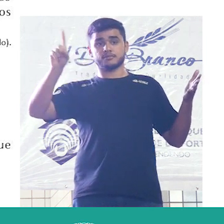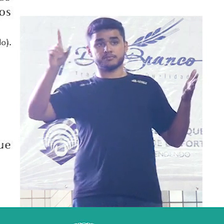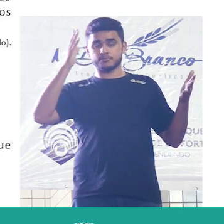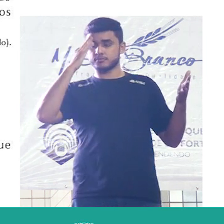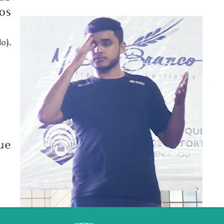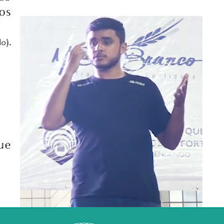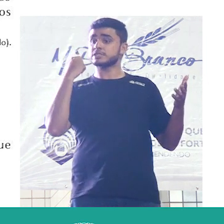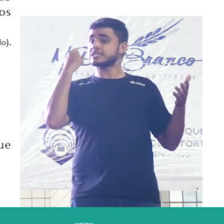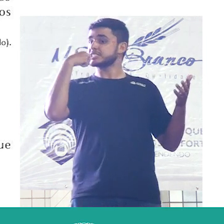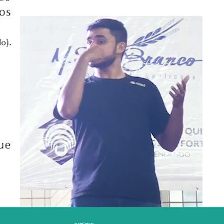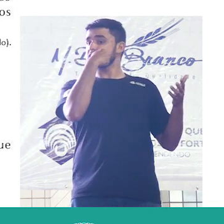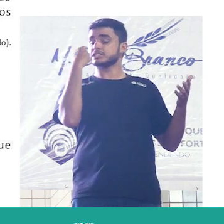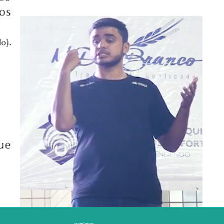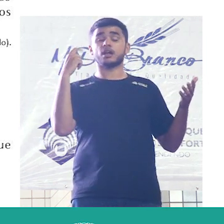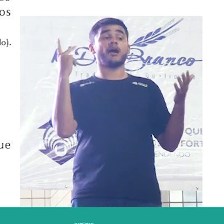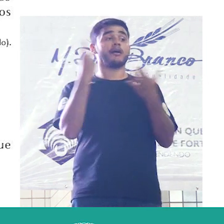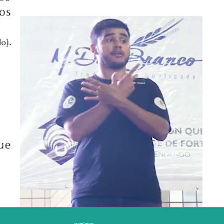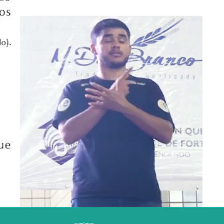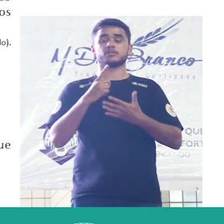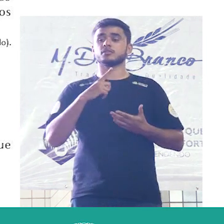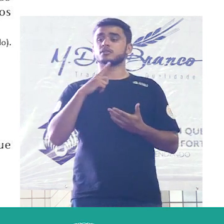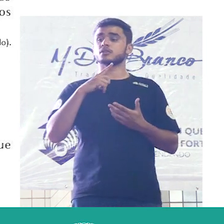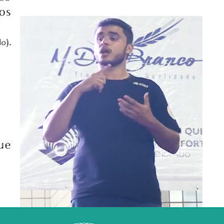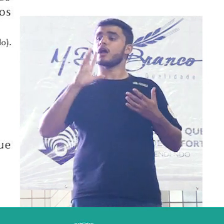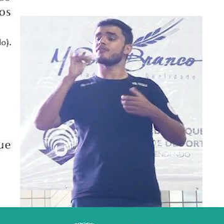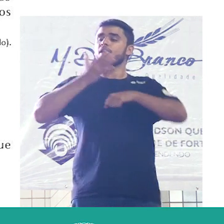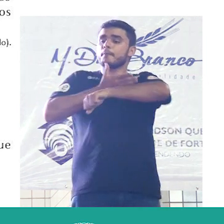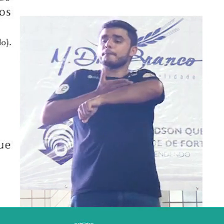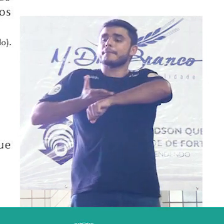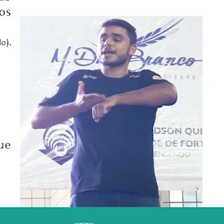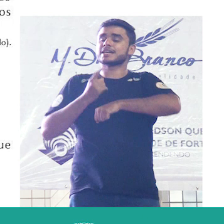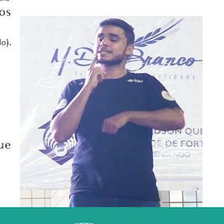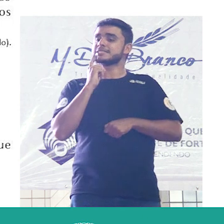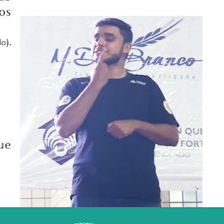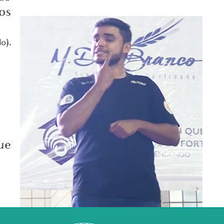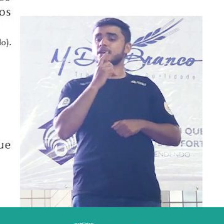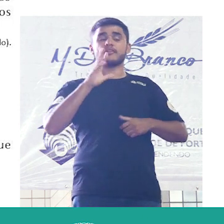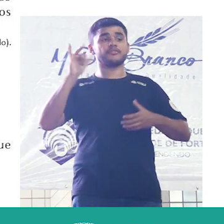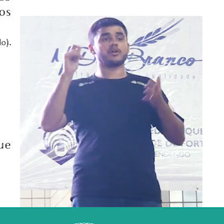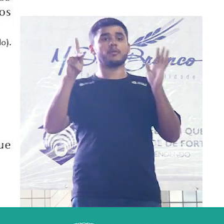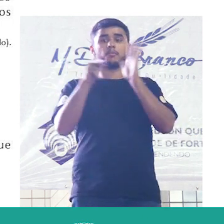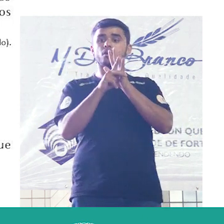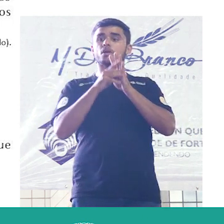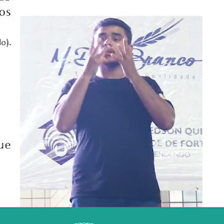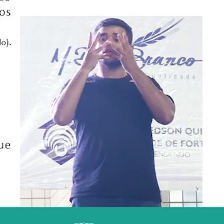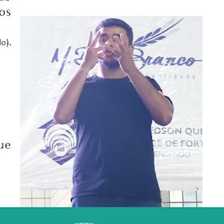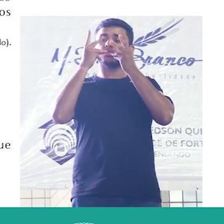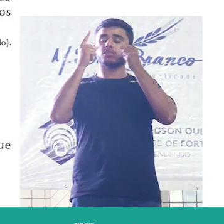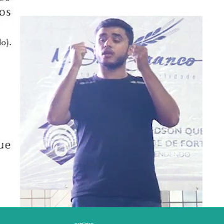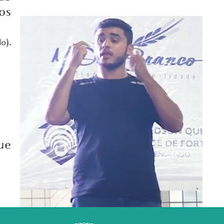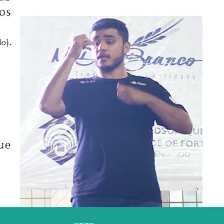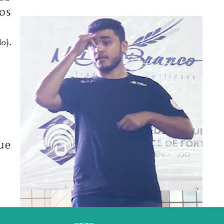esmaltes dos dentes, o flúor forma a fluoroapatita, um mineral mais resistente ao ataque ácido,